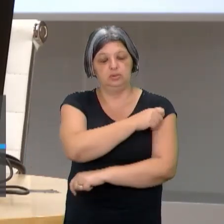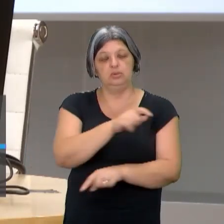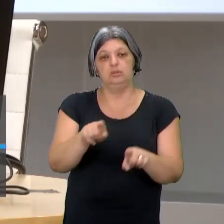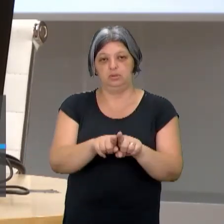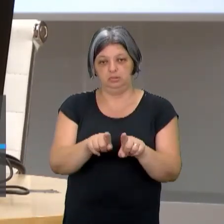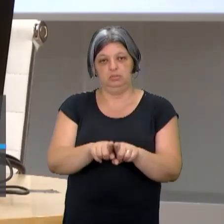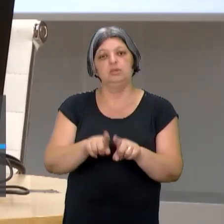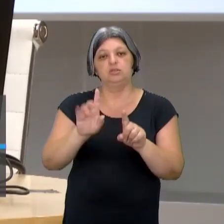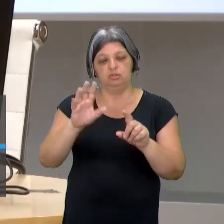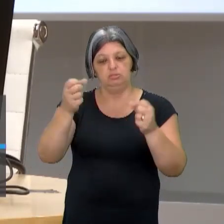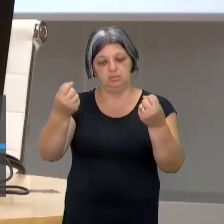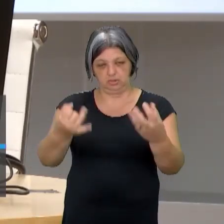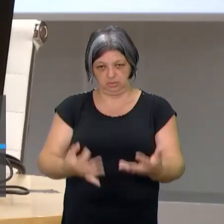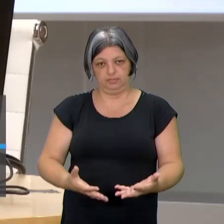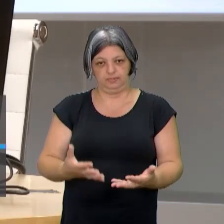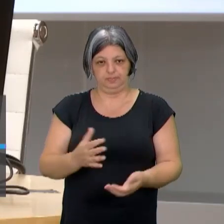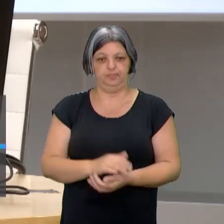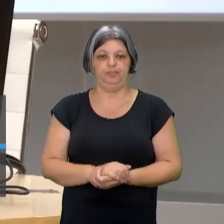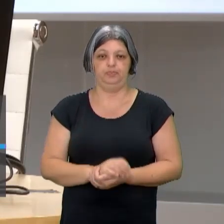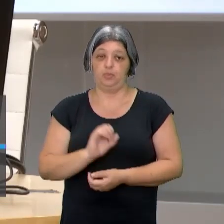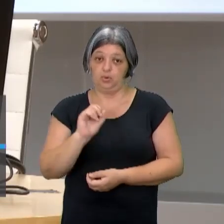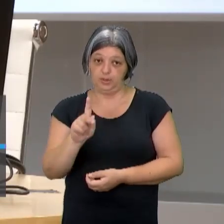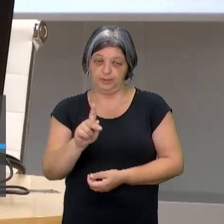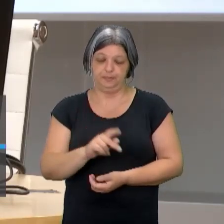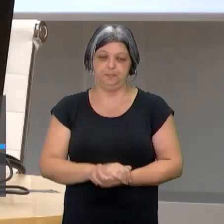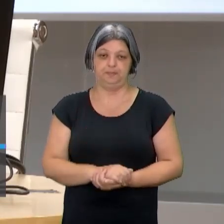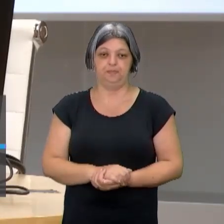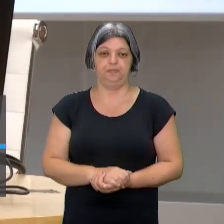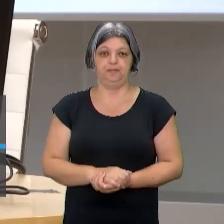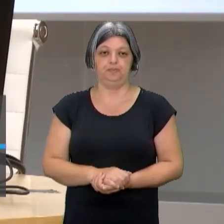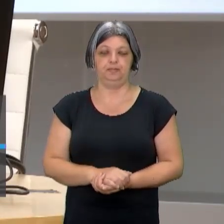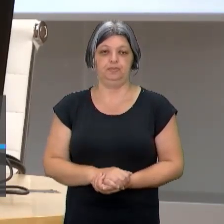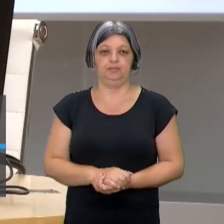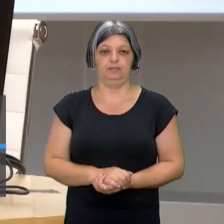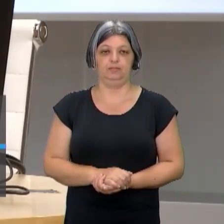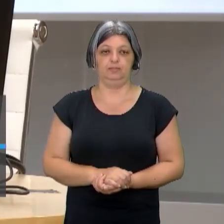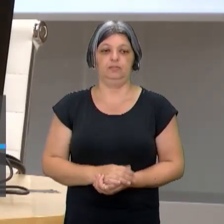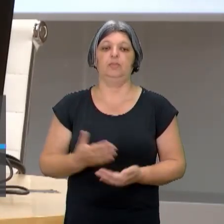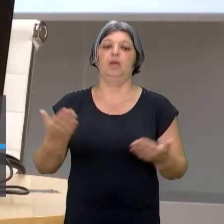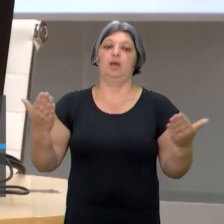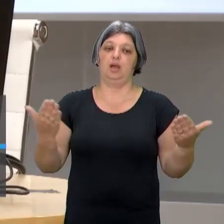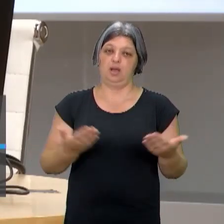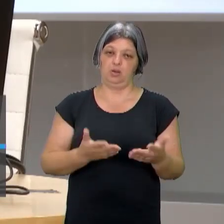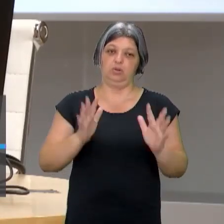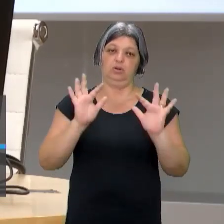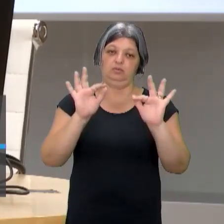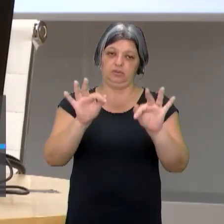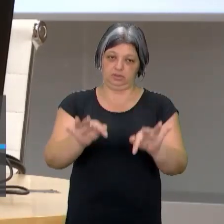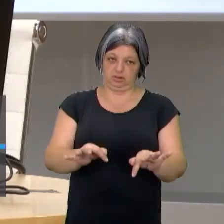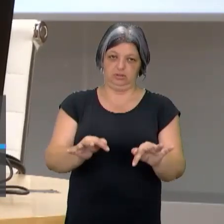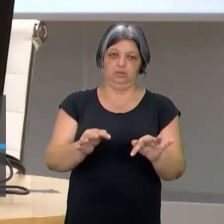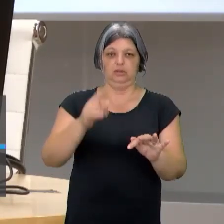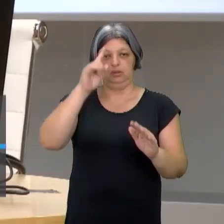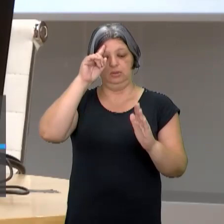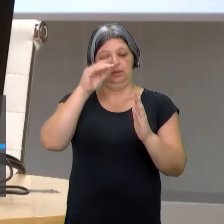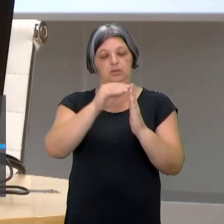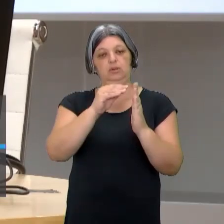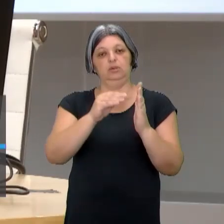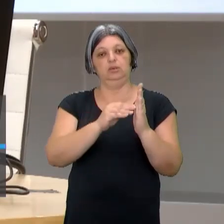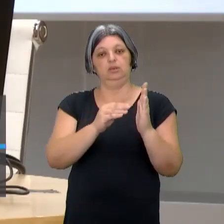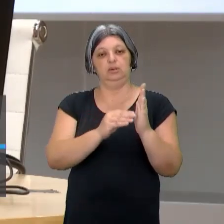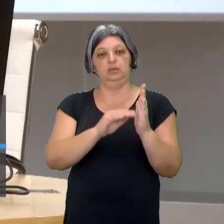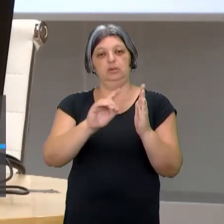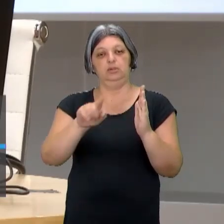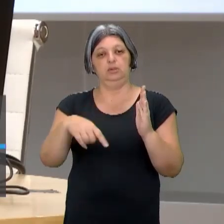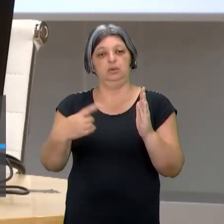com vocês agora. Tudo bem? Então, aqui a gente encerra essa parte aí da agenda. Retomo